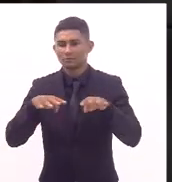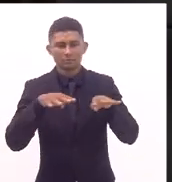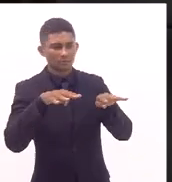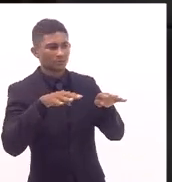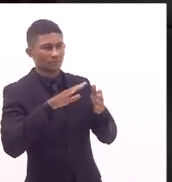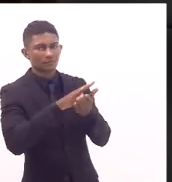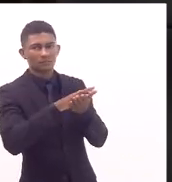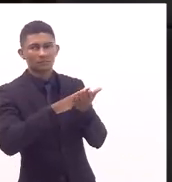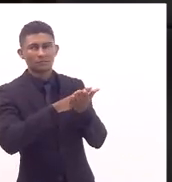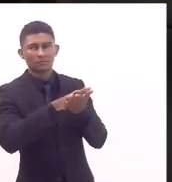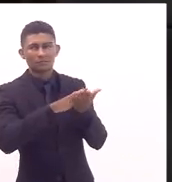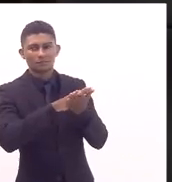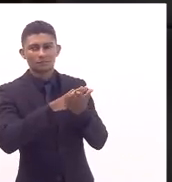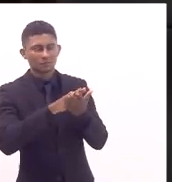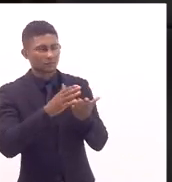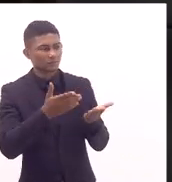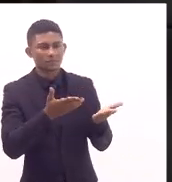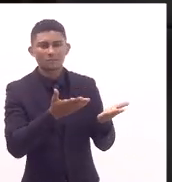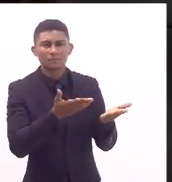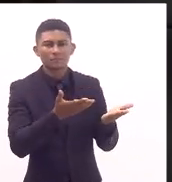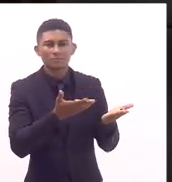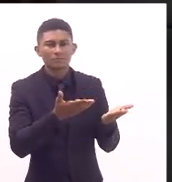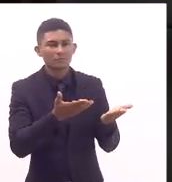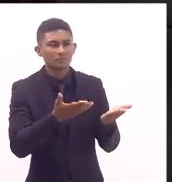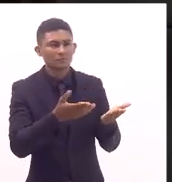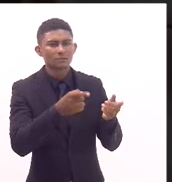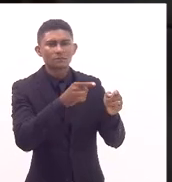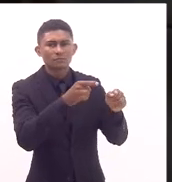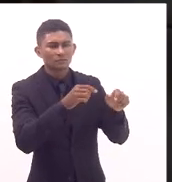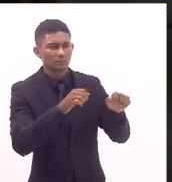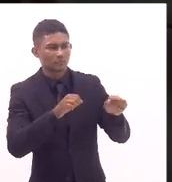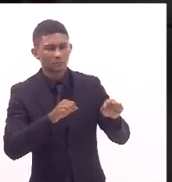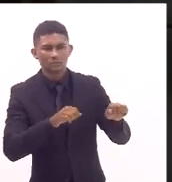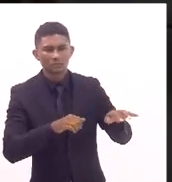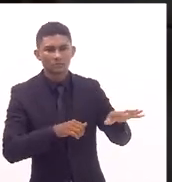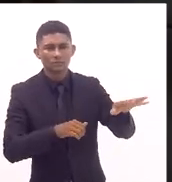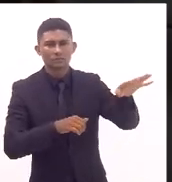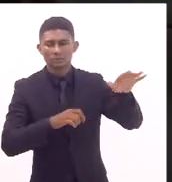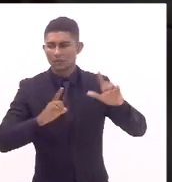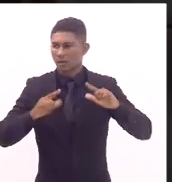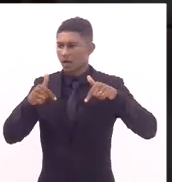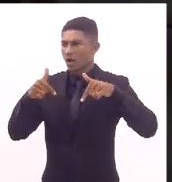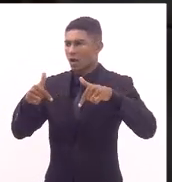que ele fez já foi demais